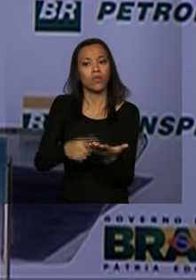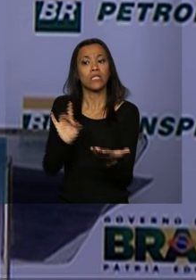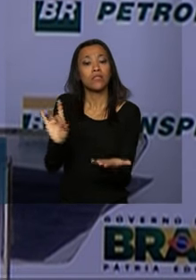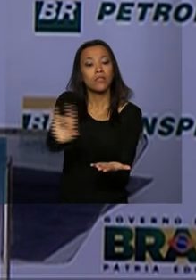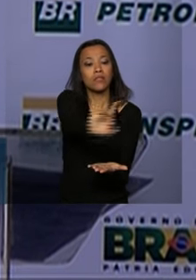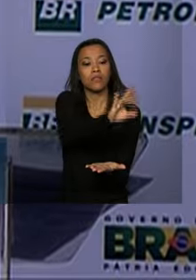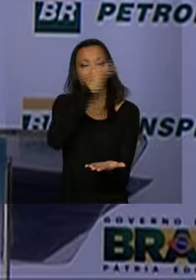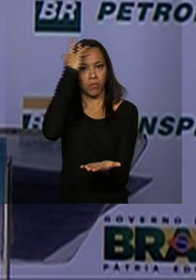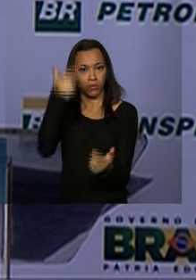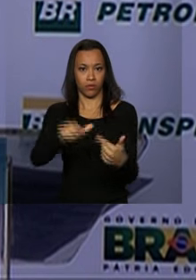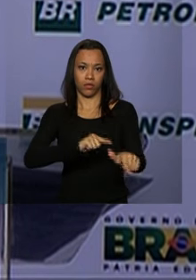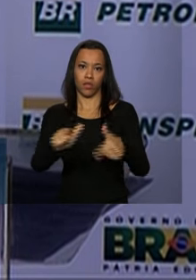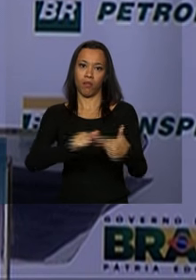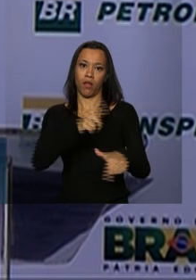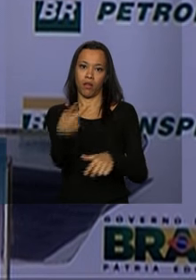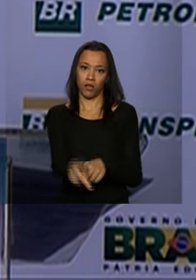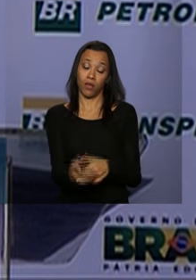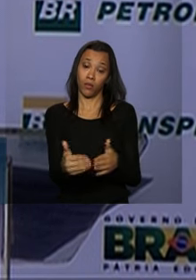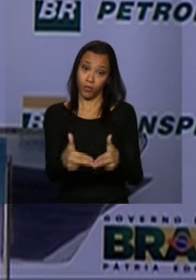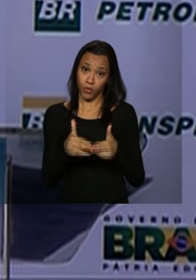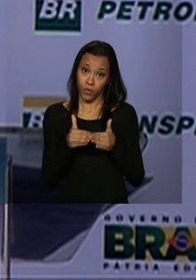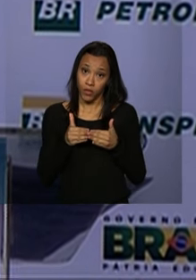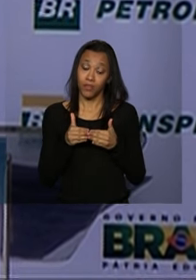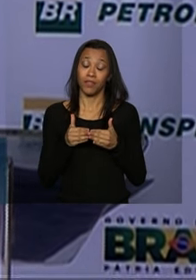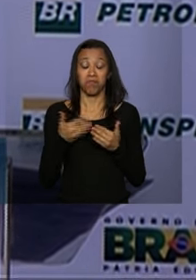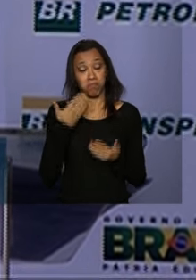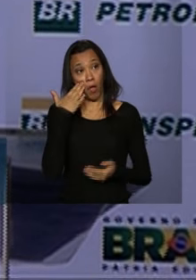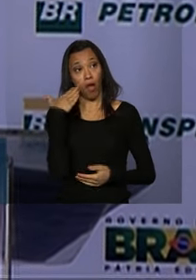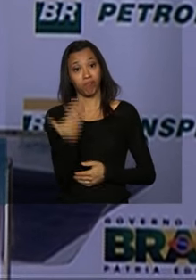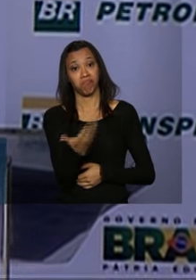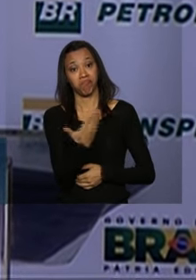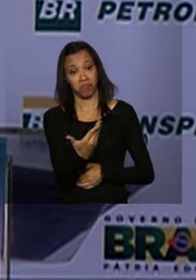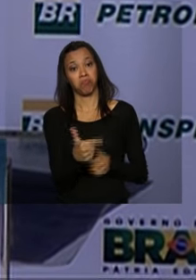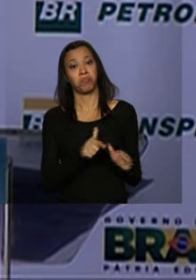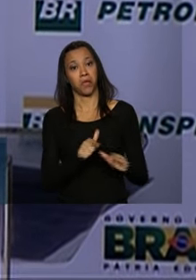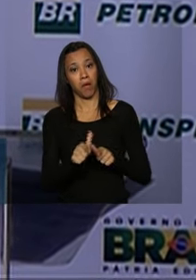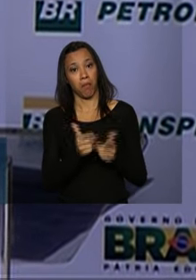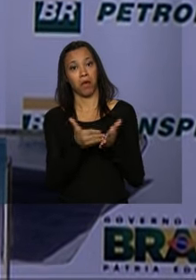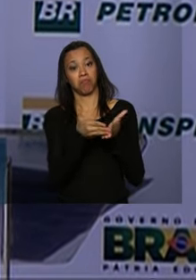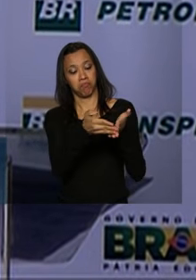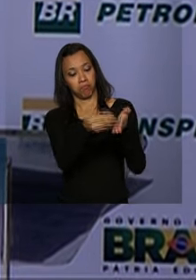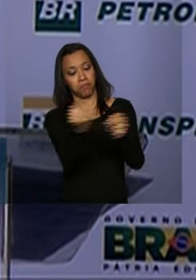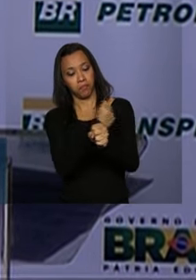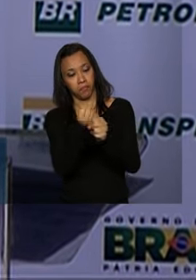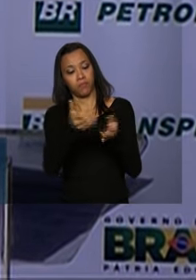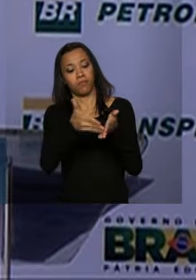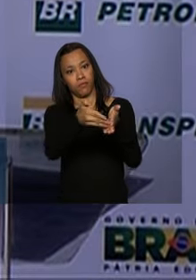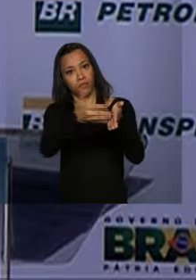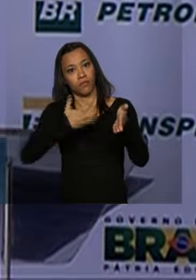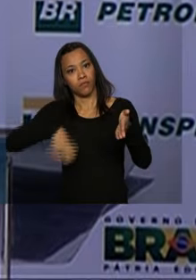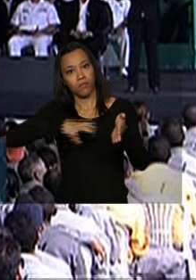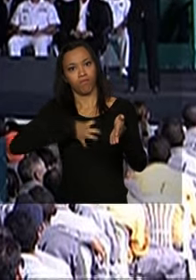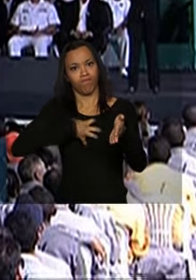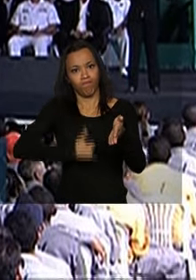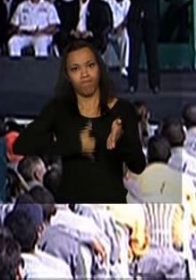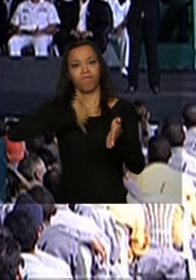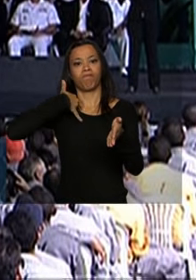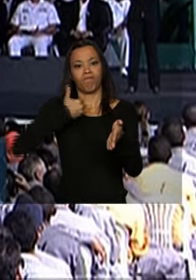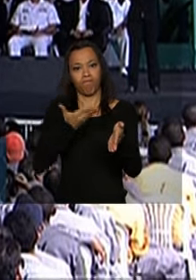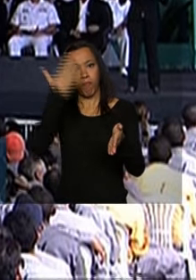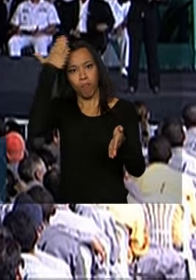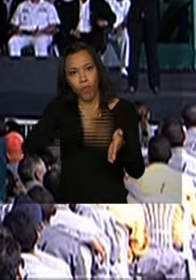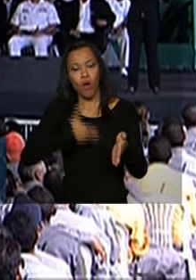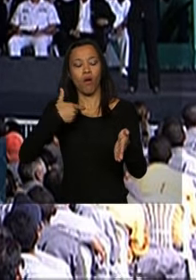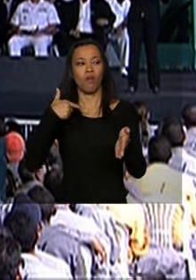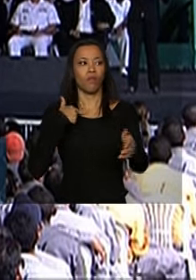Estaleiro. O resultado aí está, um trabalho que nos orgulha e que dignifica o papel excepcional do trabalhador